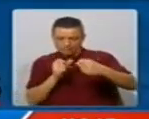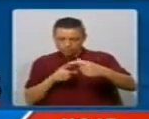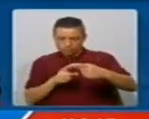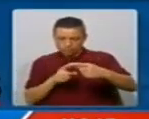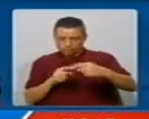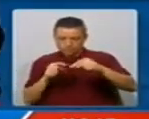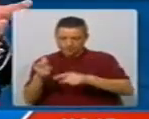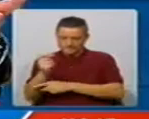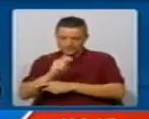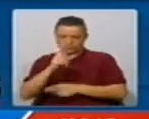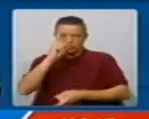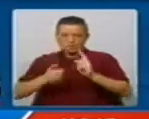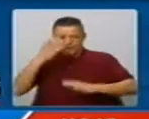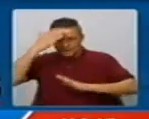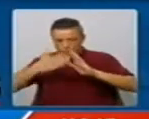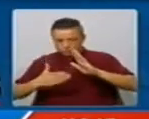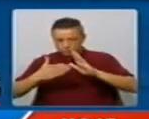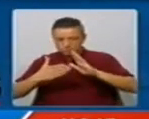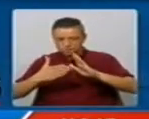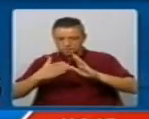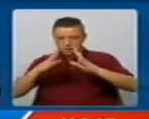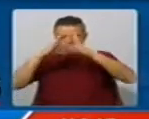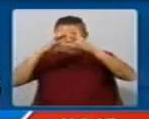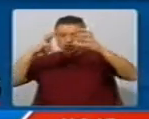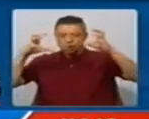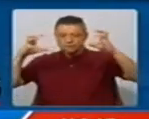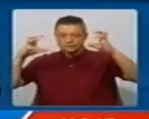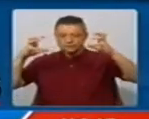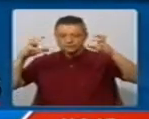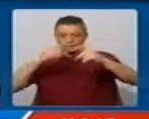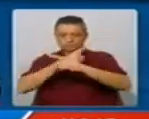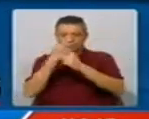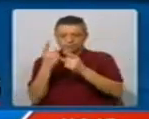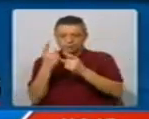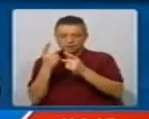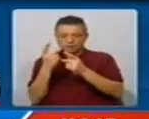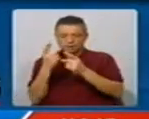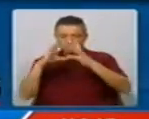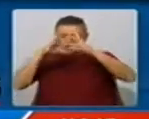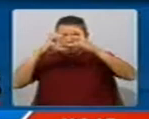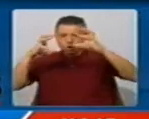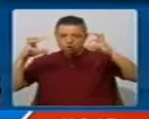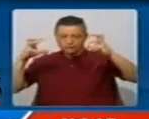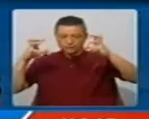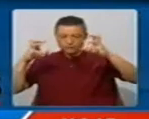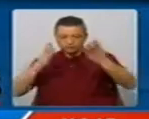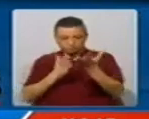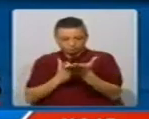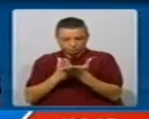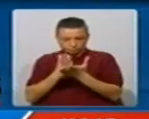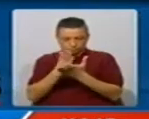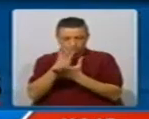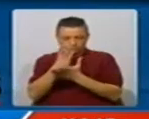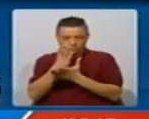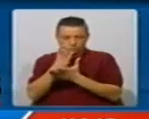ao longo destes meses a perguntar o que é que aconteceu à pobre dessa nuvem, porque o seu destino parecia estar traçado. Era uma nuvem que parecia que ia ser comida, digamos